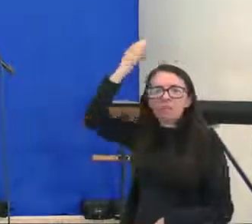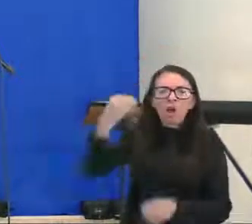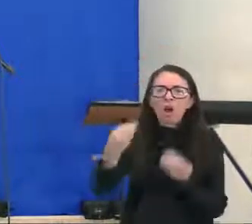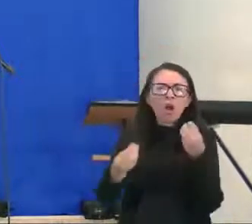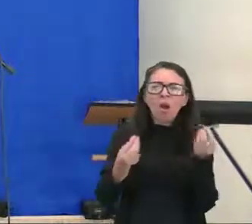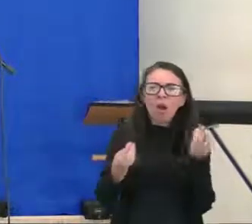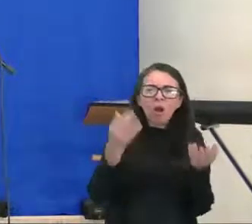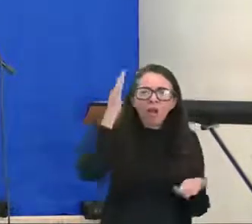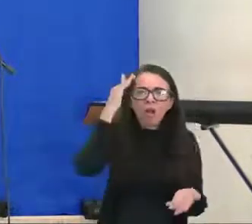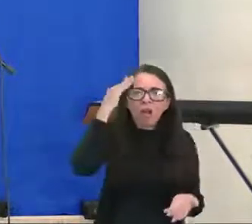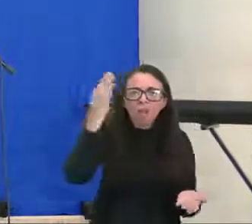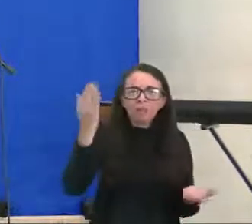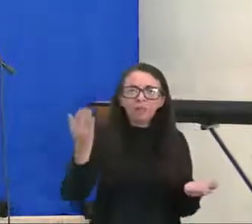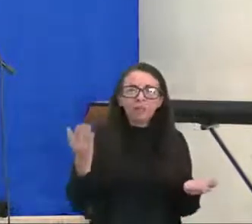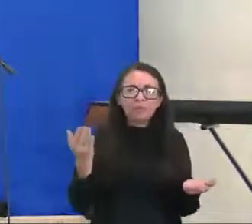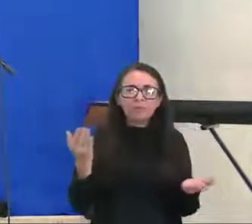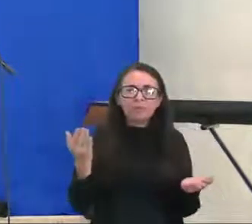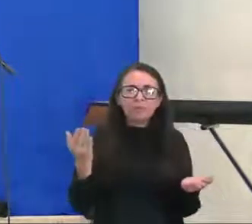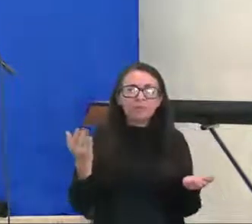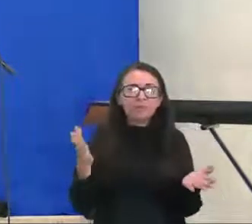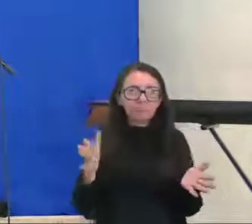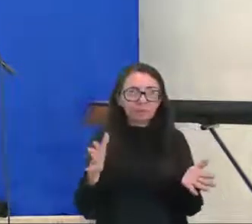Amados, olha a história de Moisés.